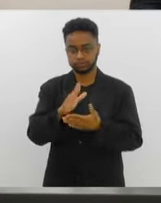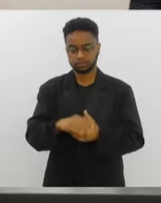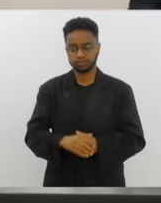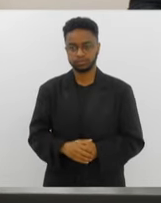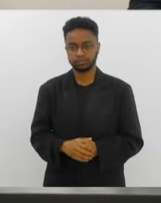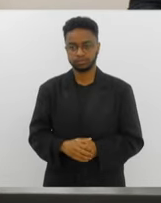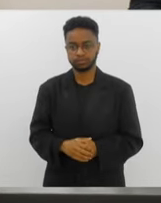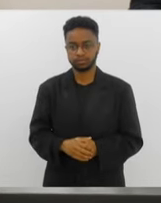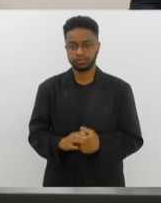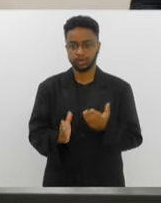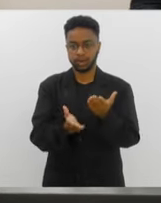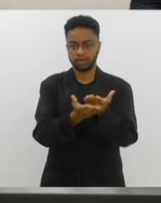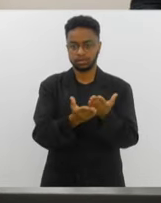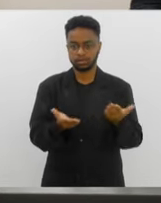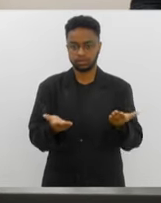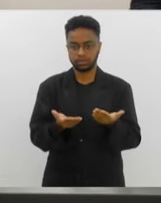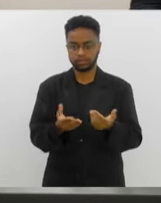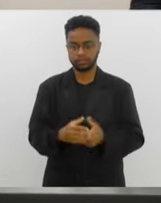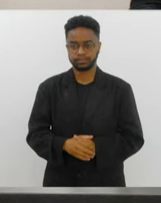a anexação.